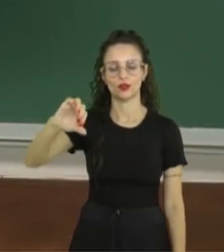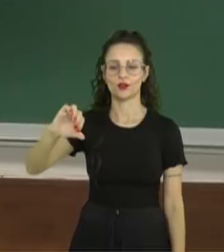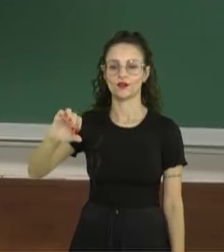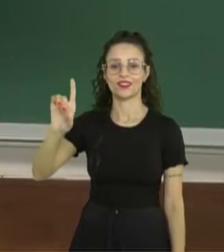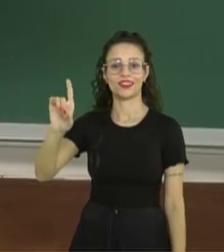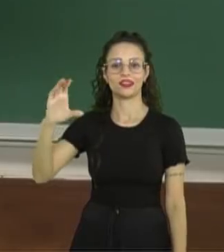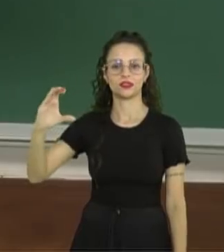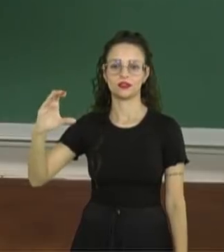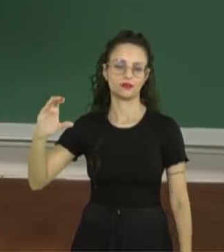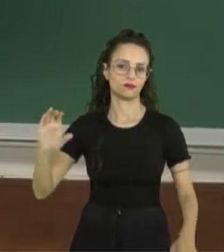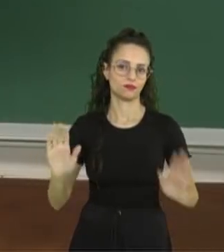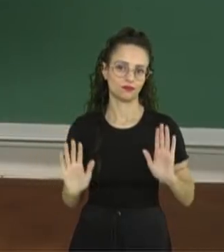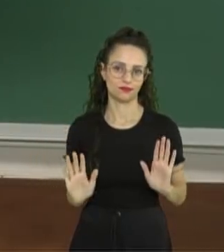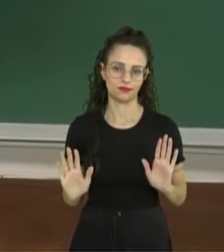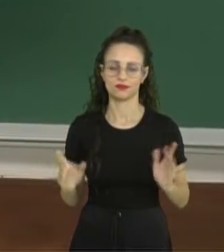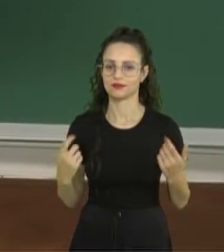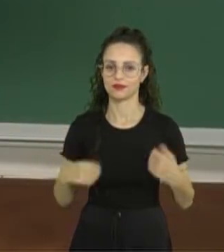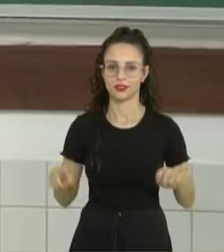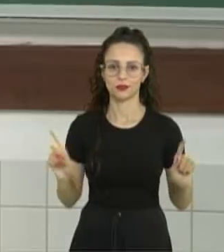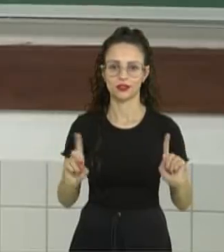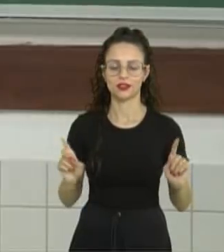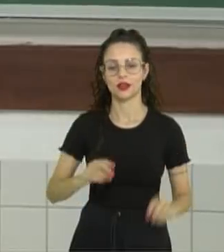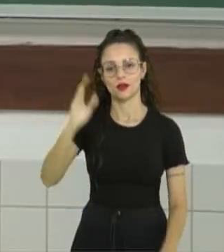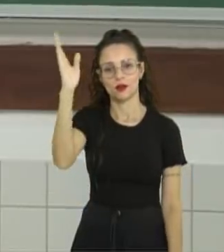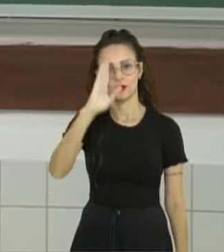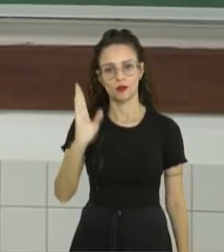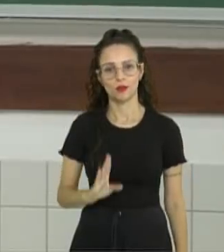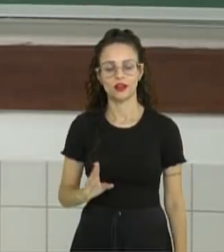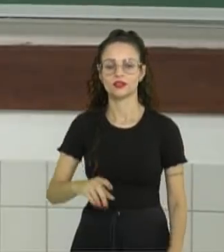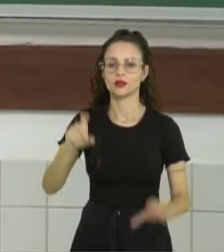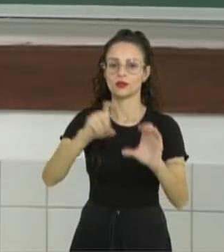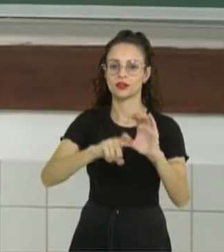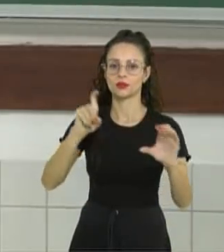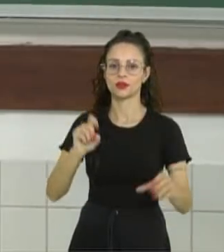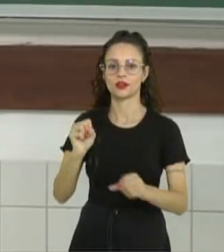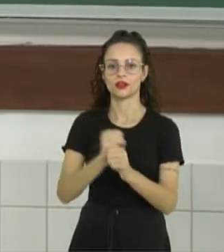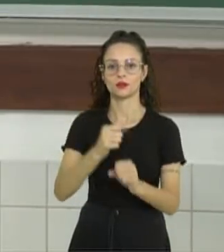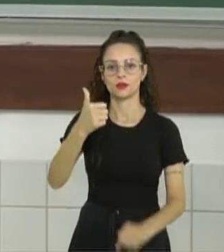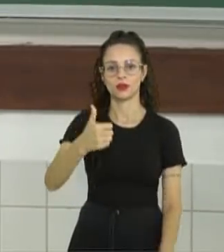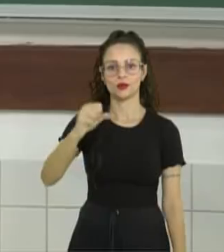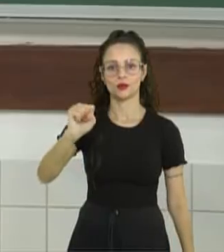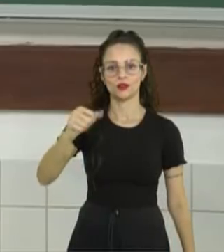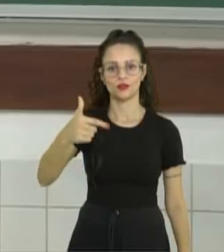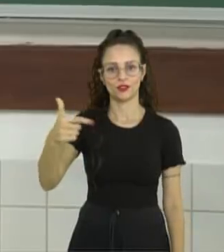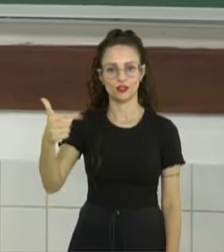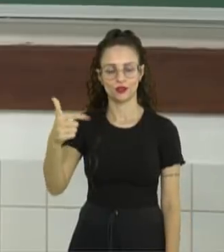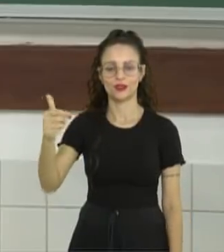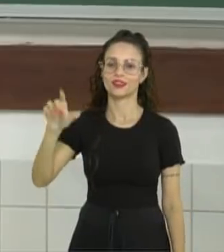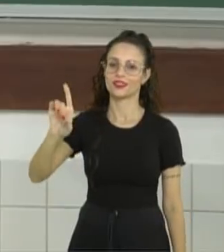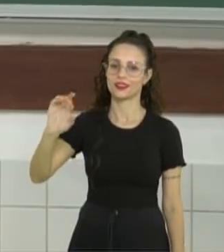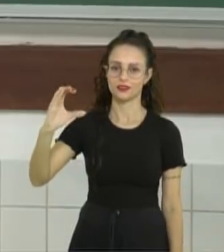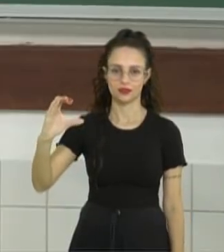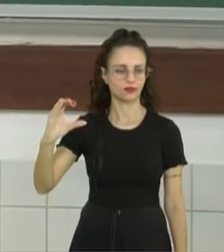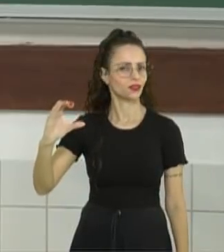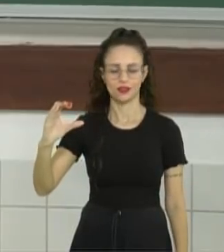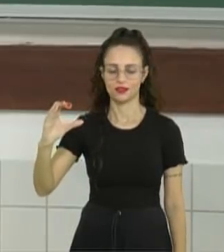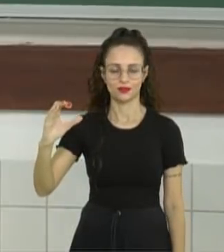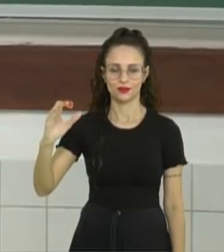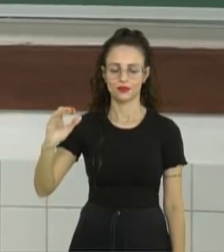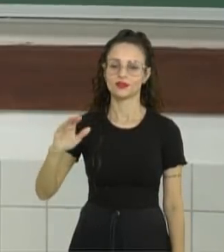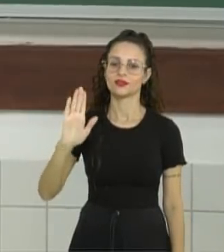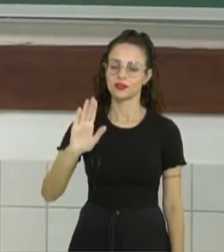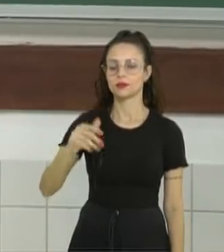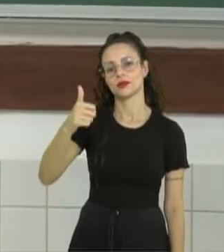depois de Cristo. O Brasil foi independente no ano 1822 depois de Cristo. Se entende que se